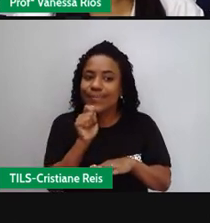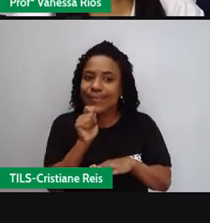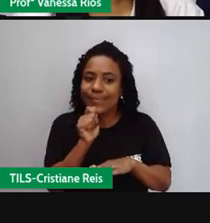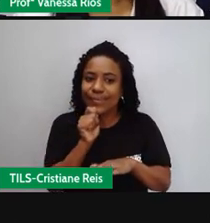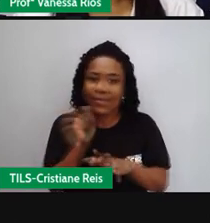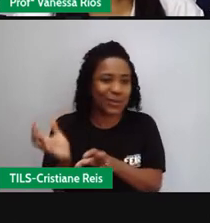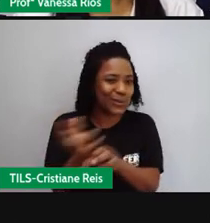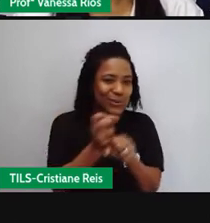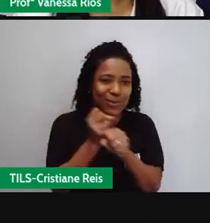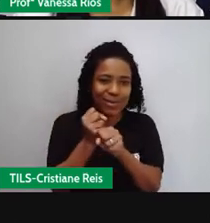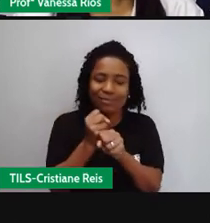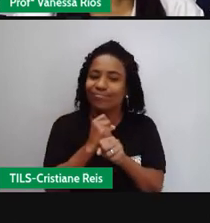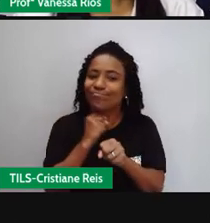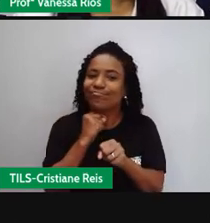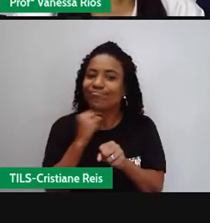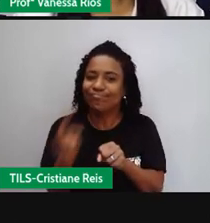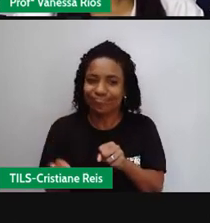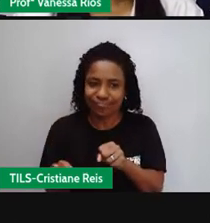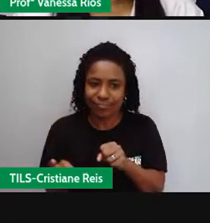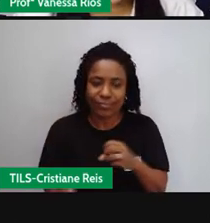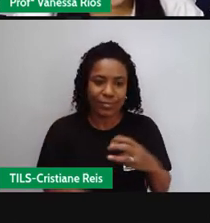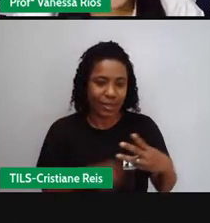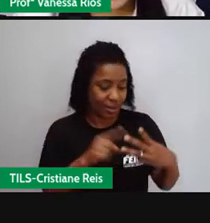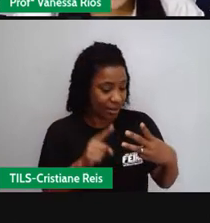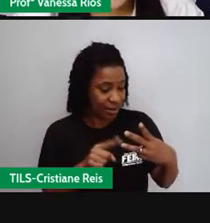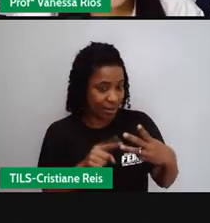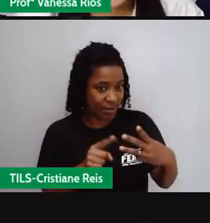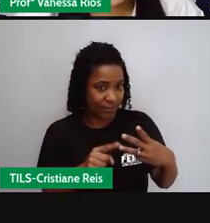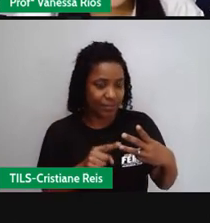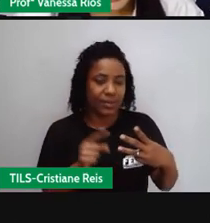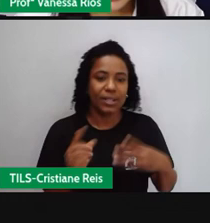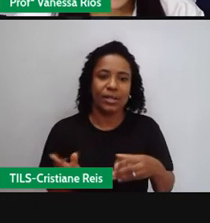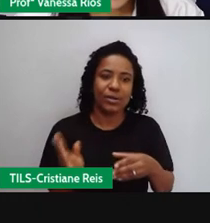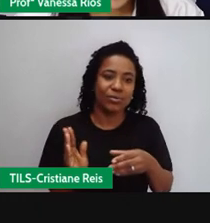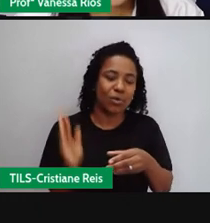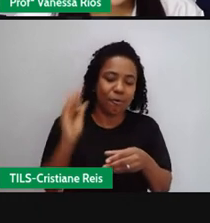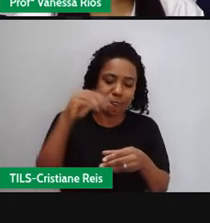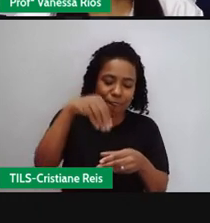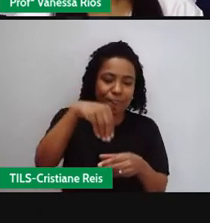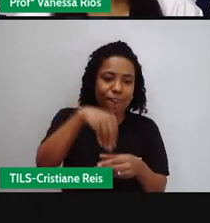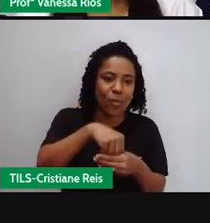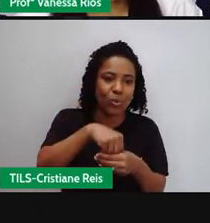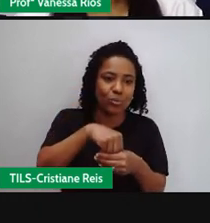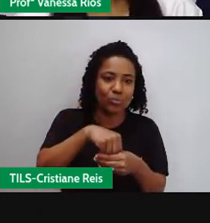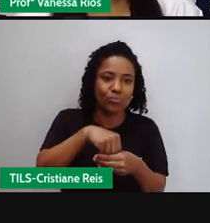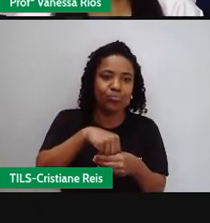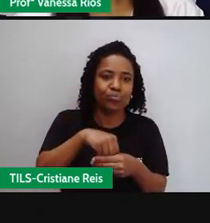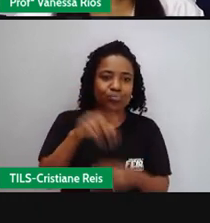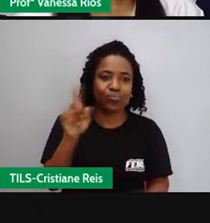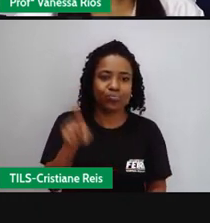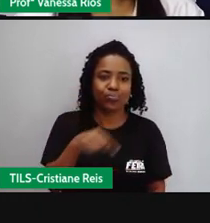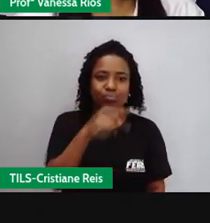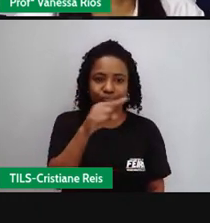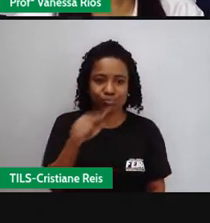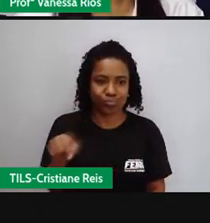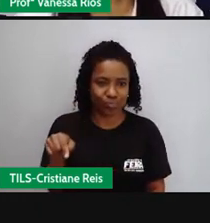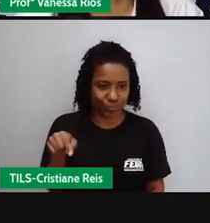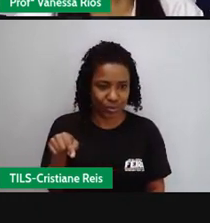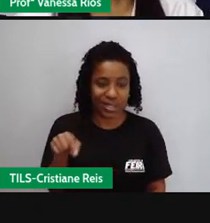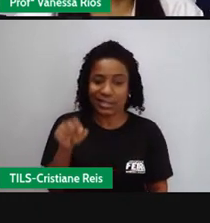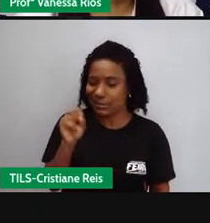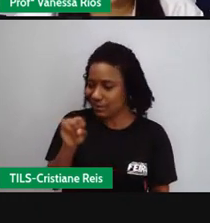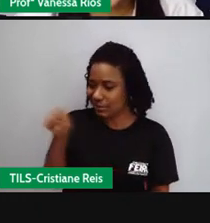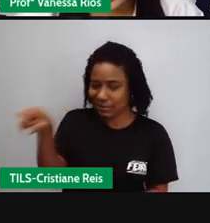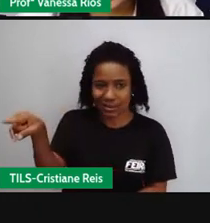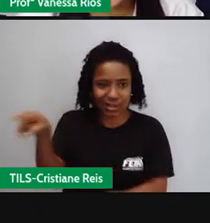nulos, quando o eleitor vota em candidato com problema na justiça eleitoral ou ainda vota em número de partido ou